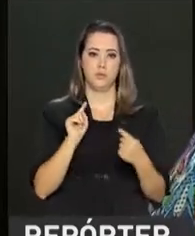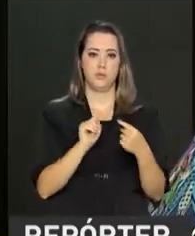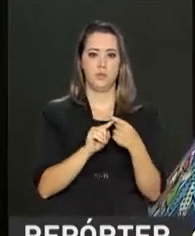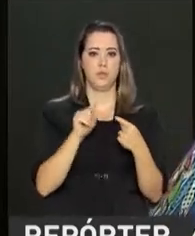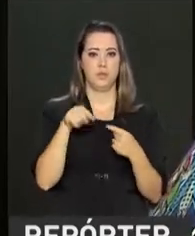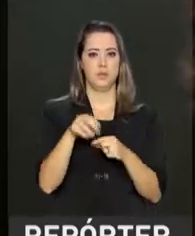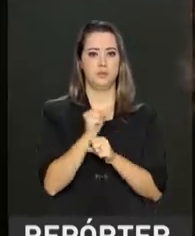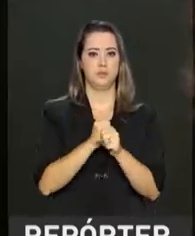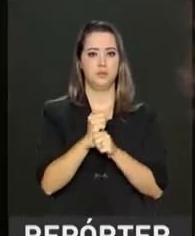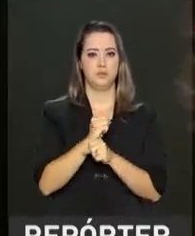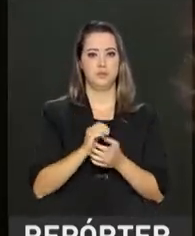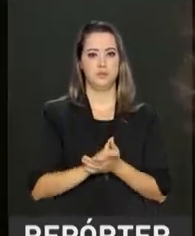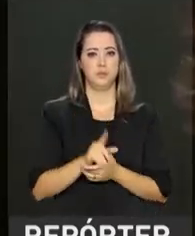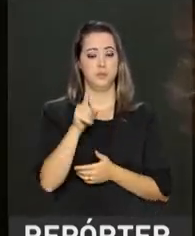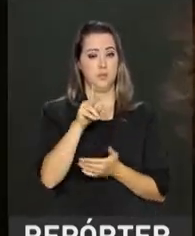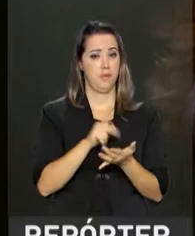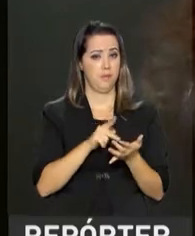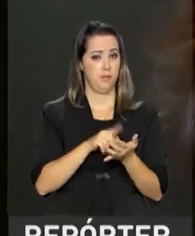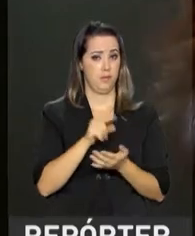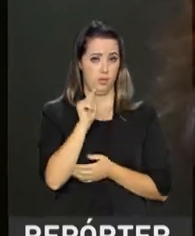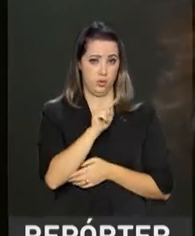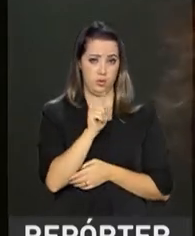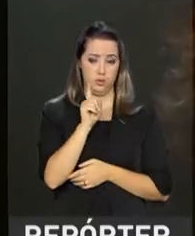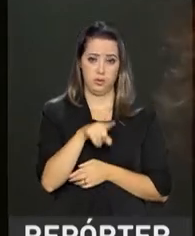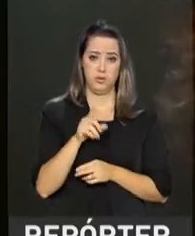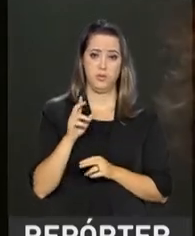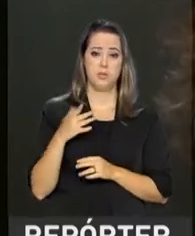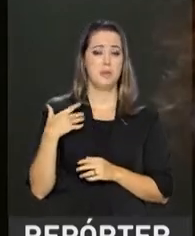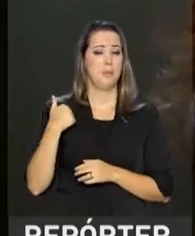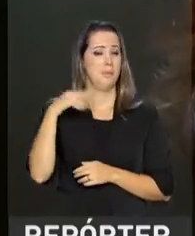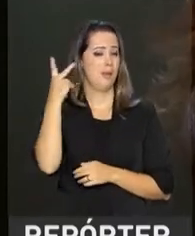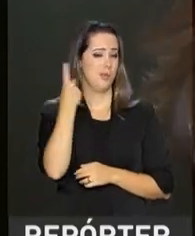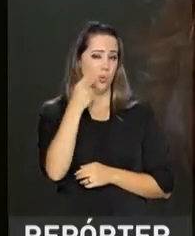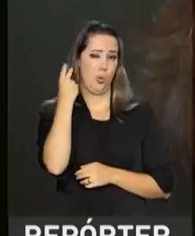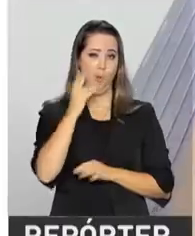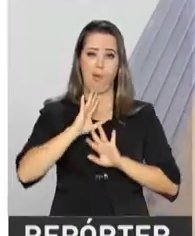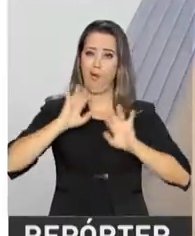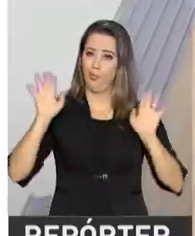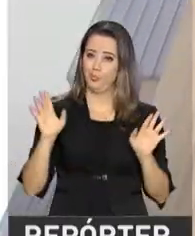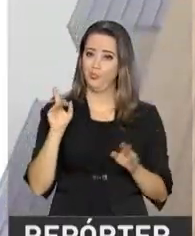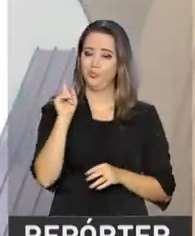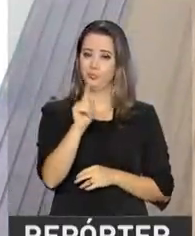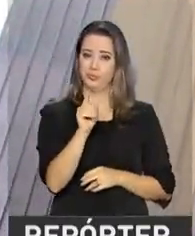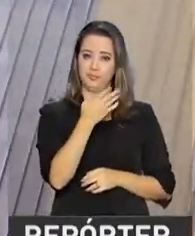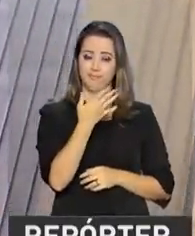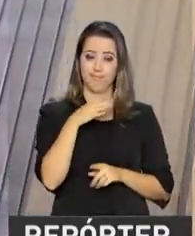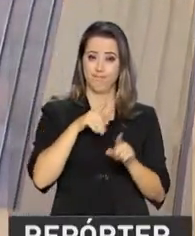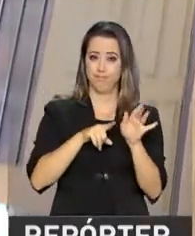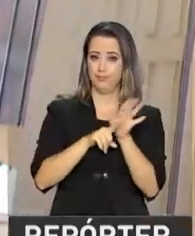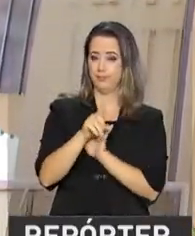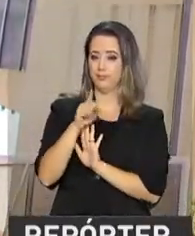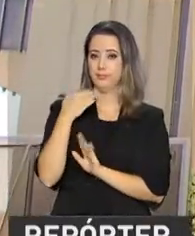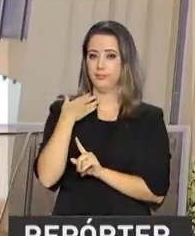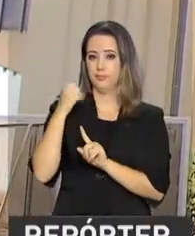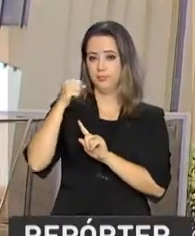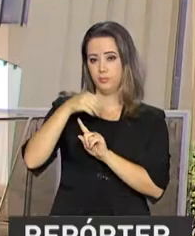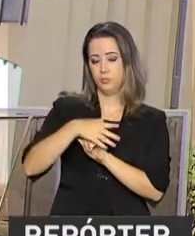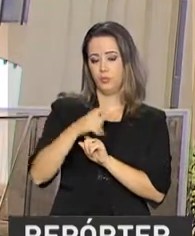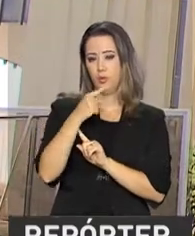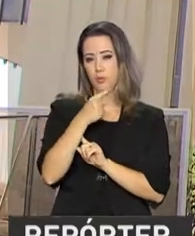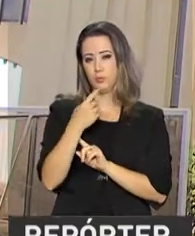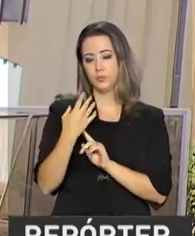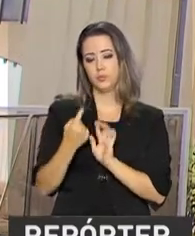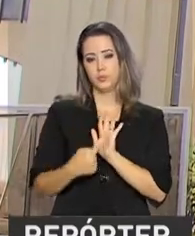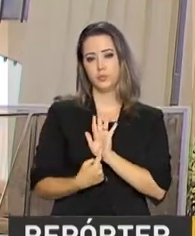2018 mesmo a realidade de messilene é bem mais comum do que se imagina uma pesquisa divulgada pelo banco central mostrou